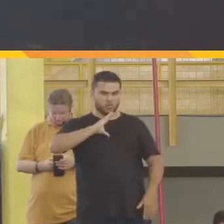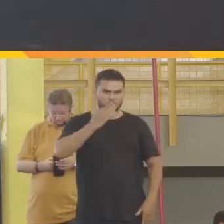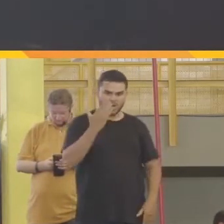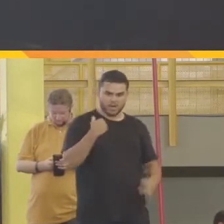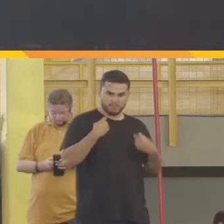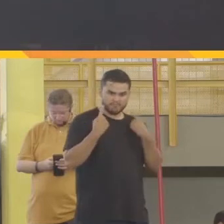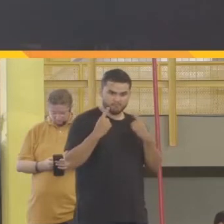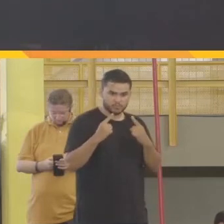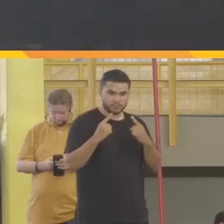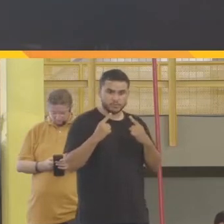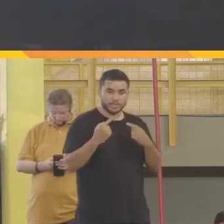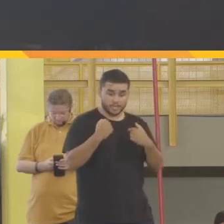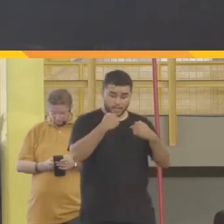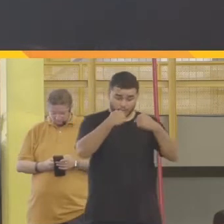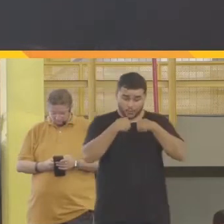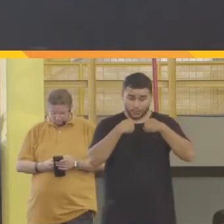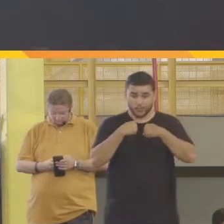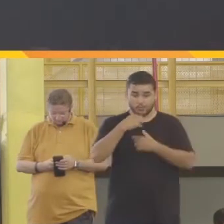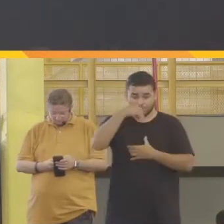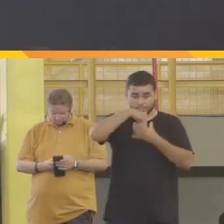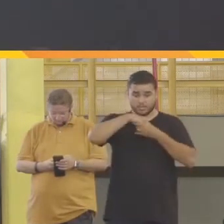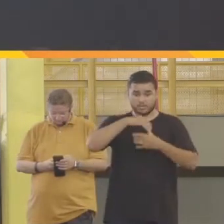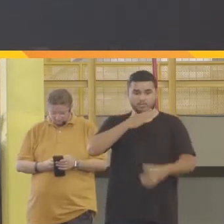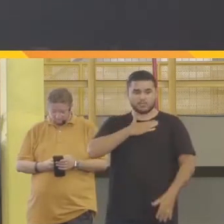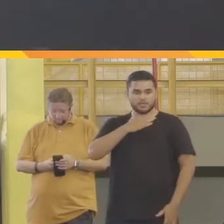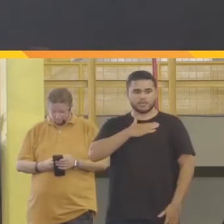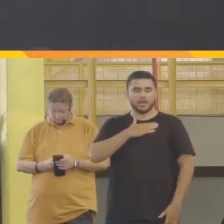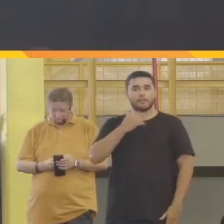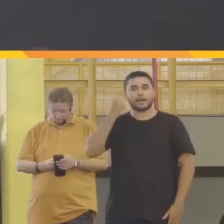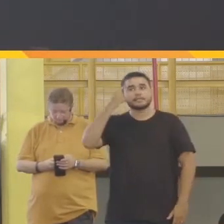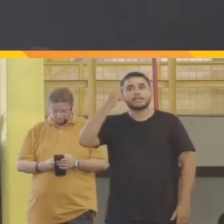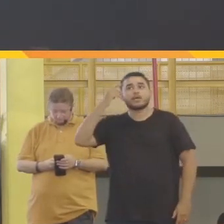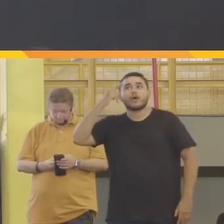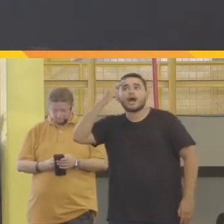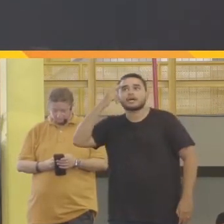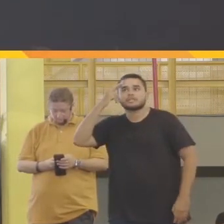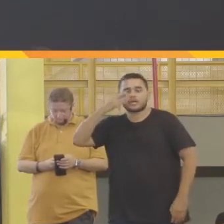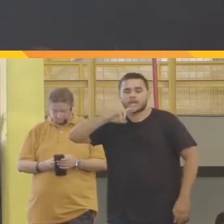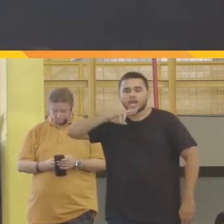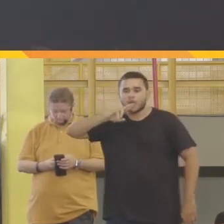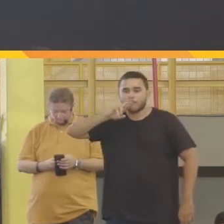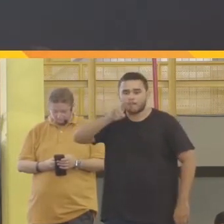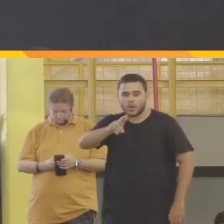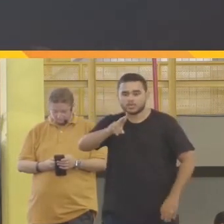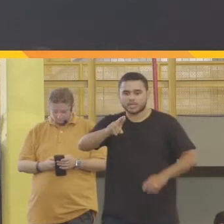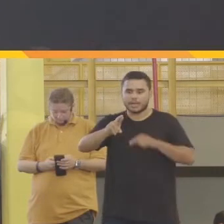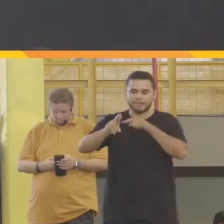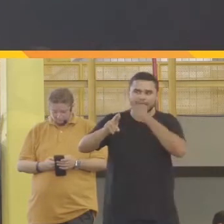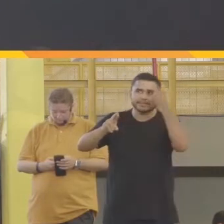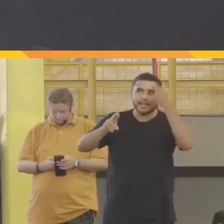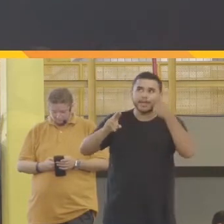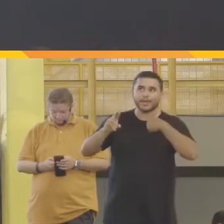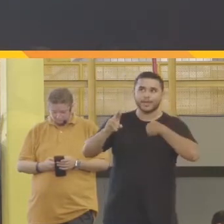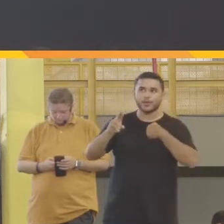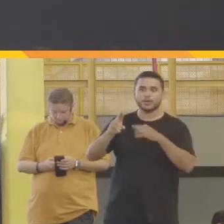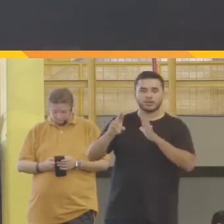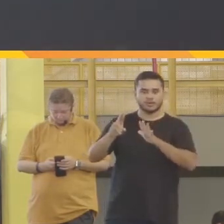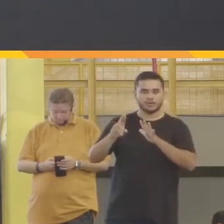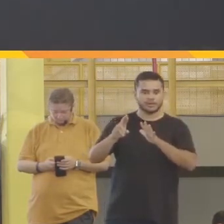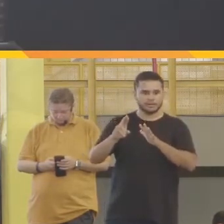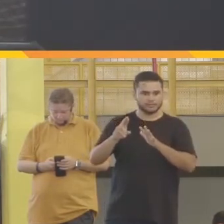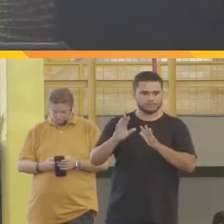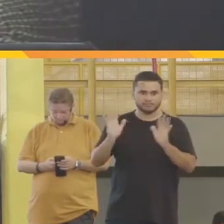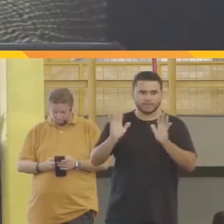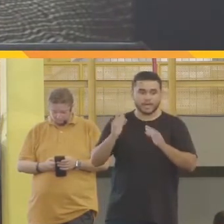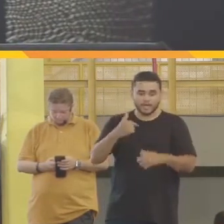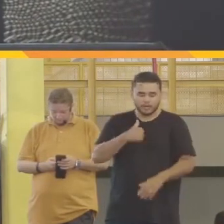homem avesso à razão. O homem cordial é um homem